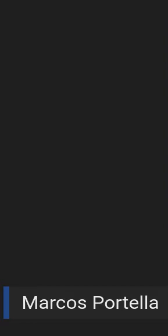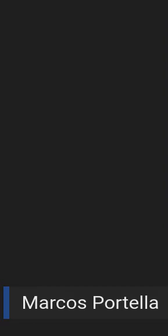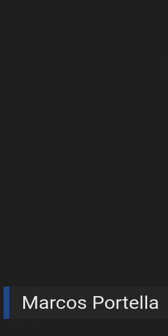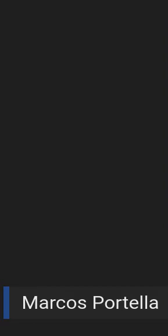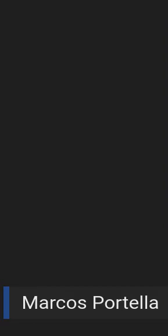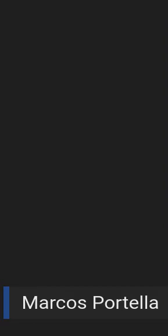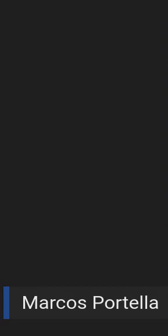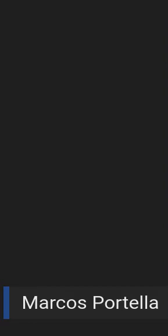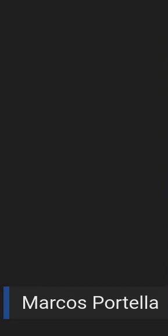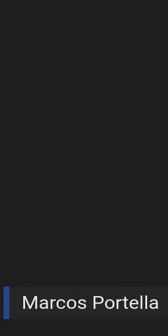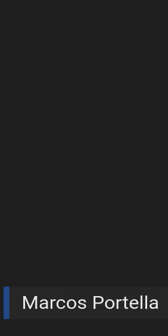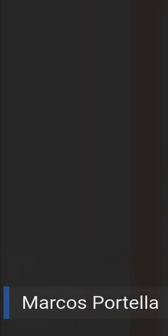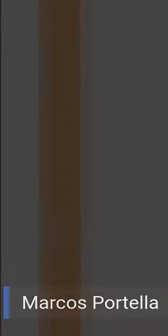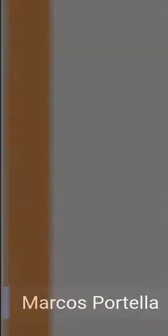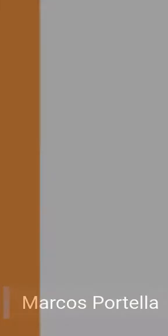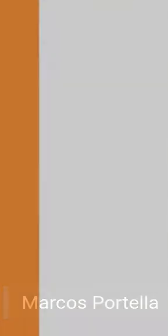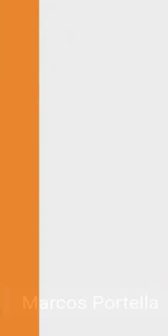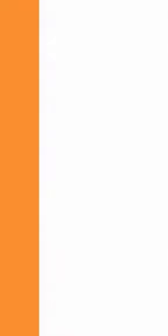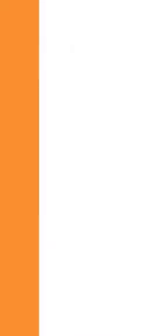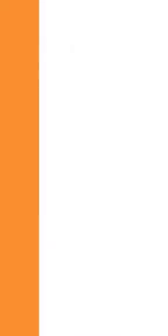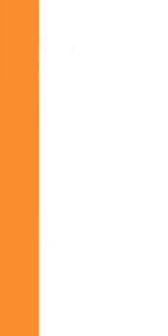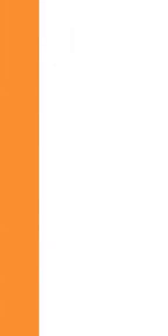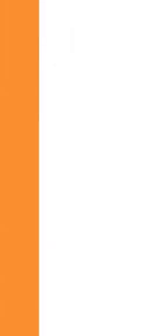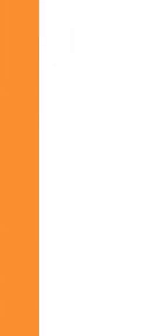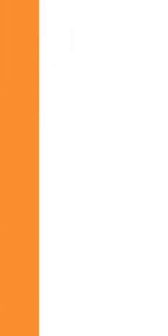assume seu lugar aqui e eu vou ficar pequenininho te ajudando.